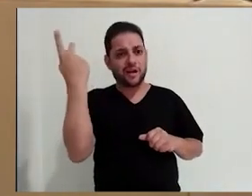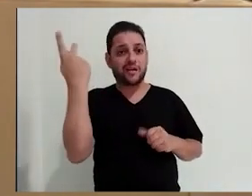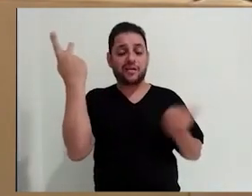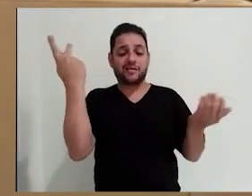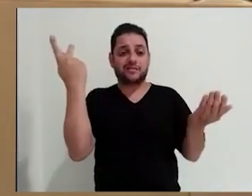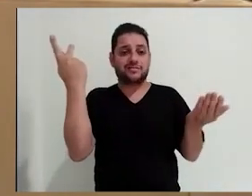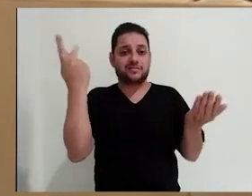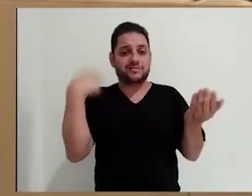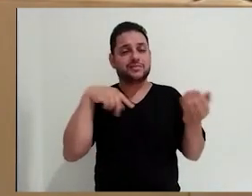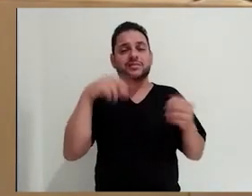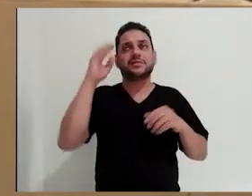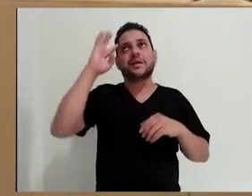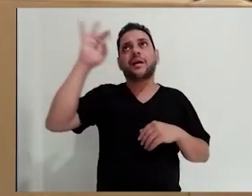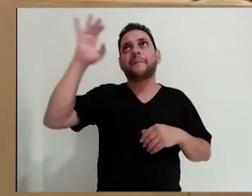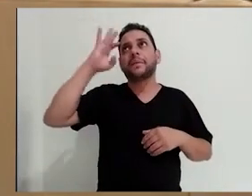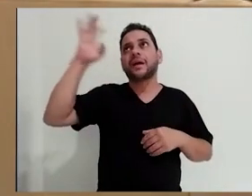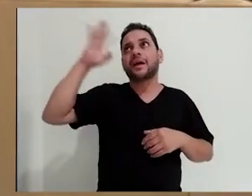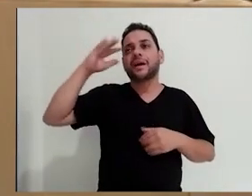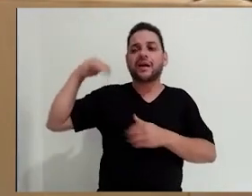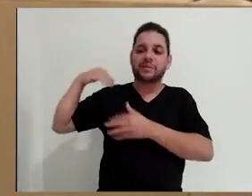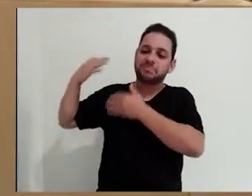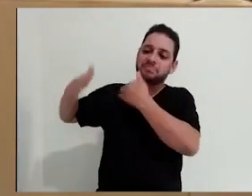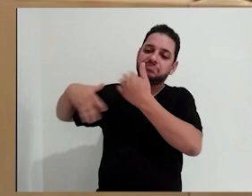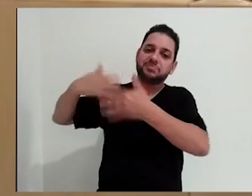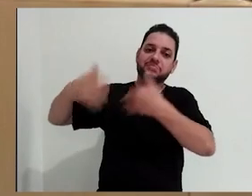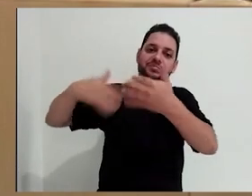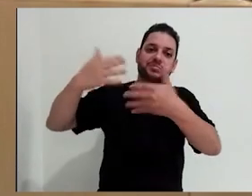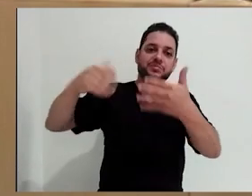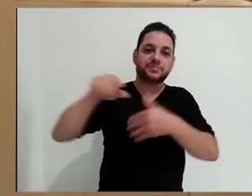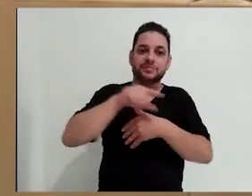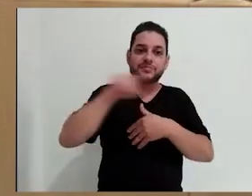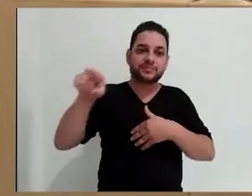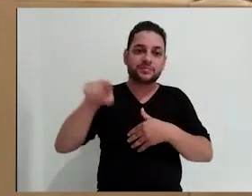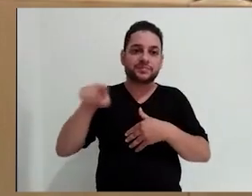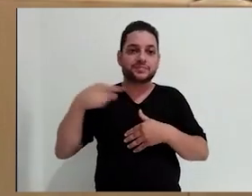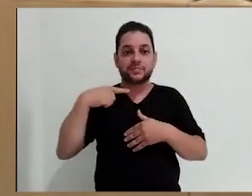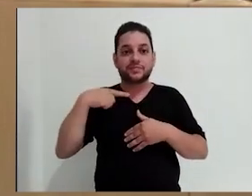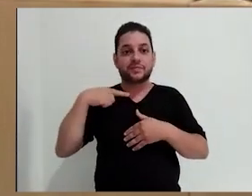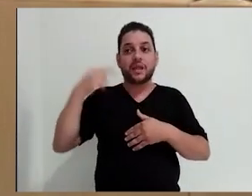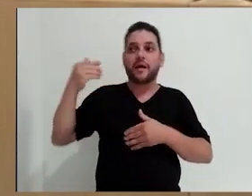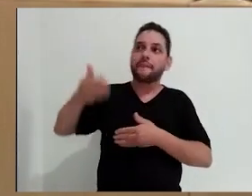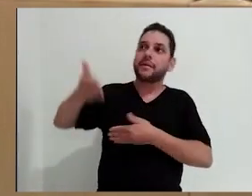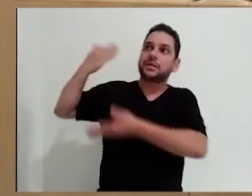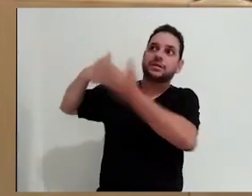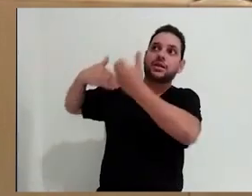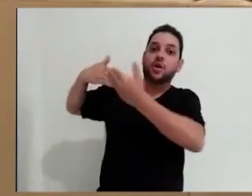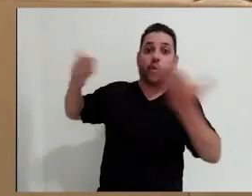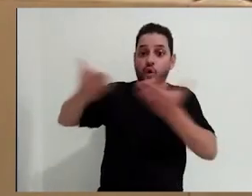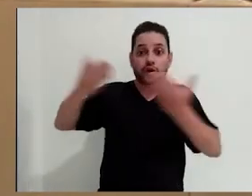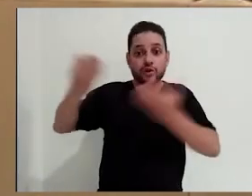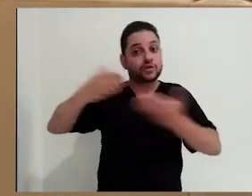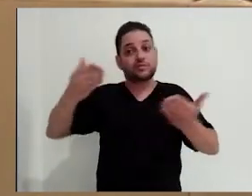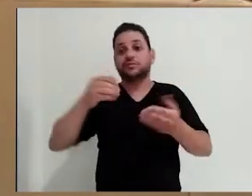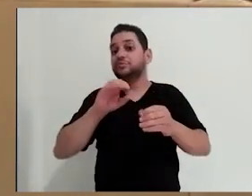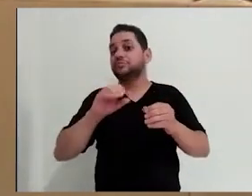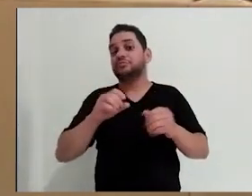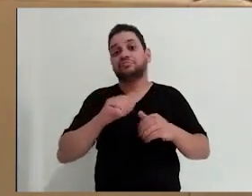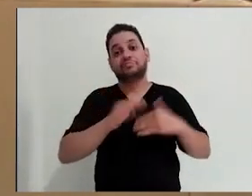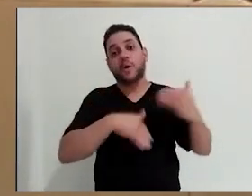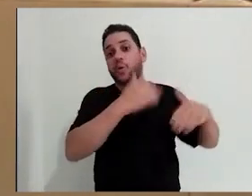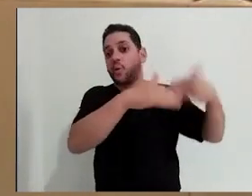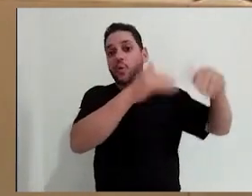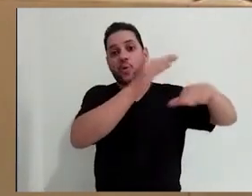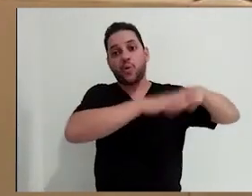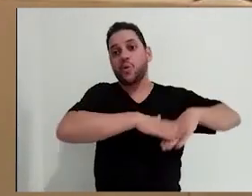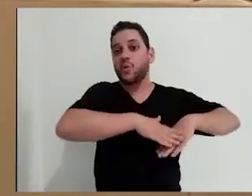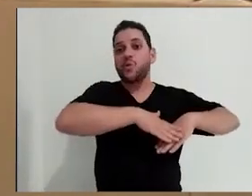possa construir alguma coisa. Mas vocês estão há anos-luz do começo, né? Já andaram muito, já estão lá, né? Numa